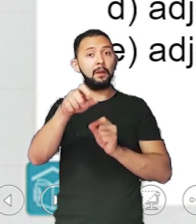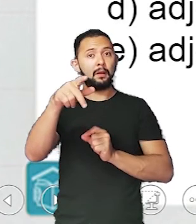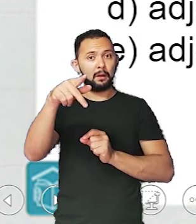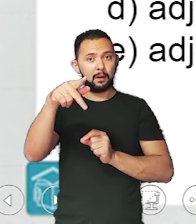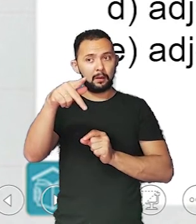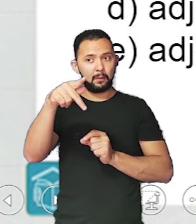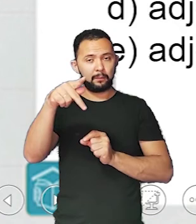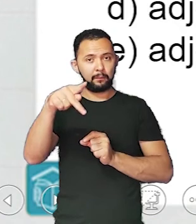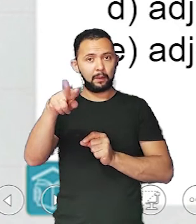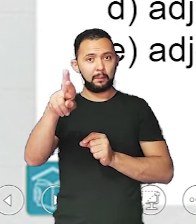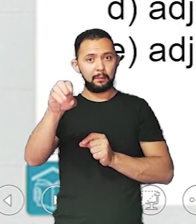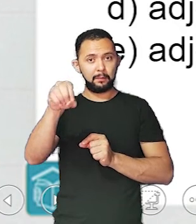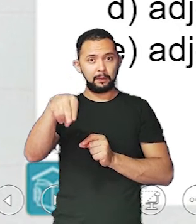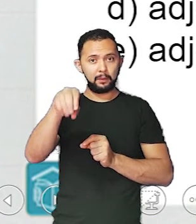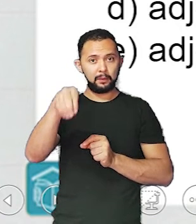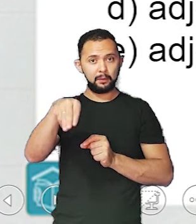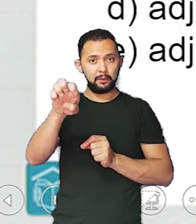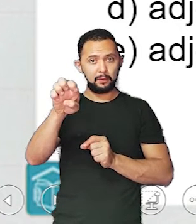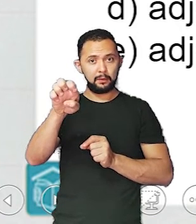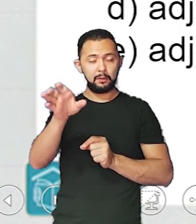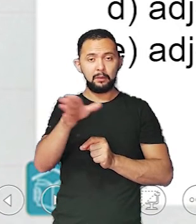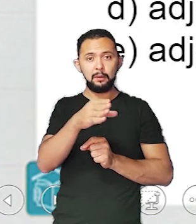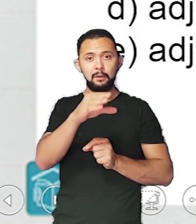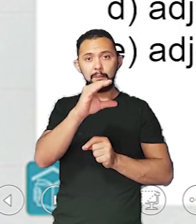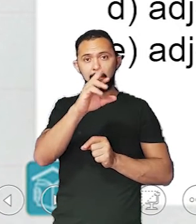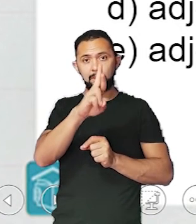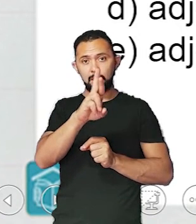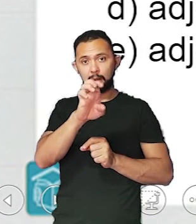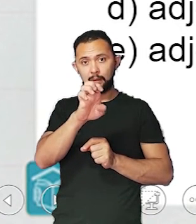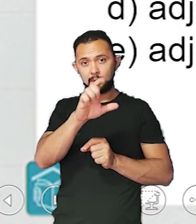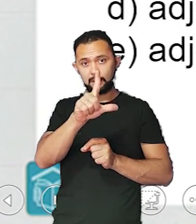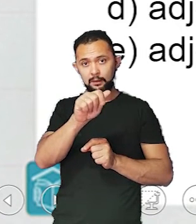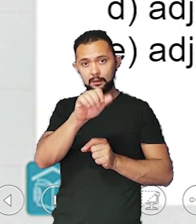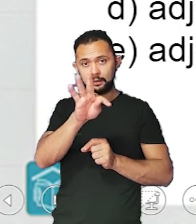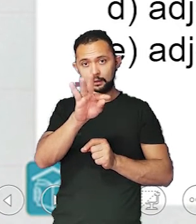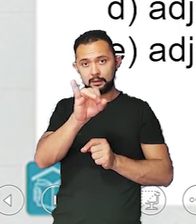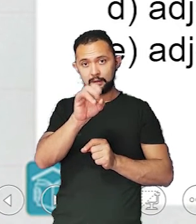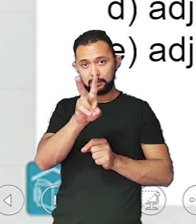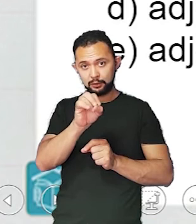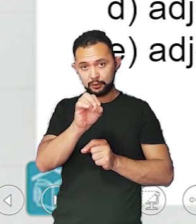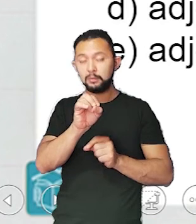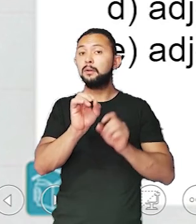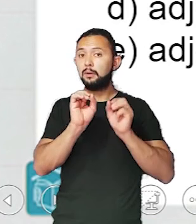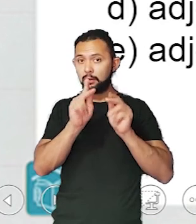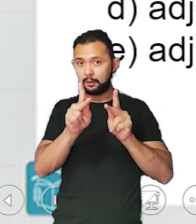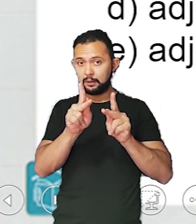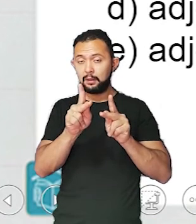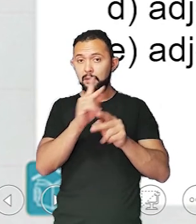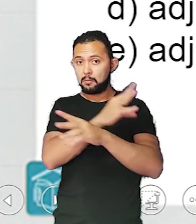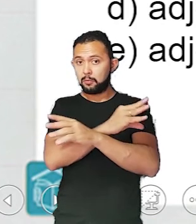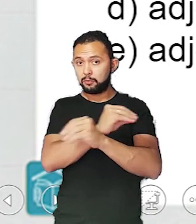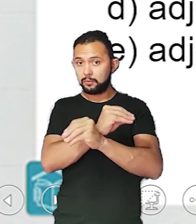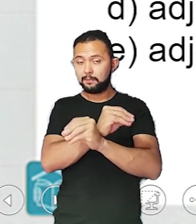relativo. Veja que eu já não escrevi aqui, né, o CI de conjunção integrante. Eu escrevi foi um PR, né, de